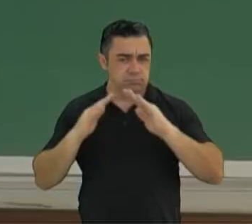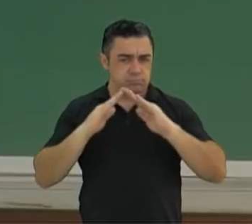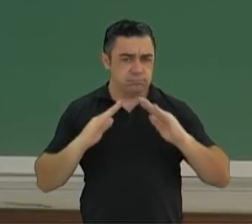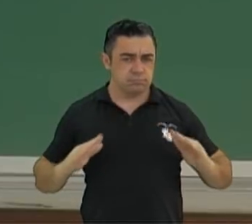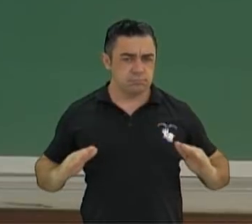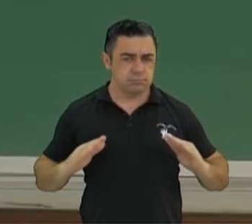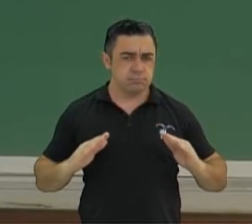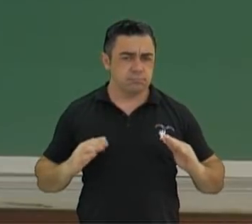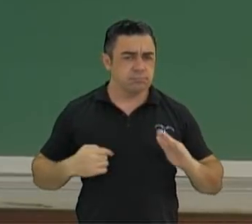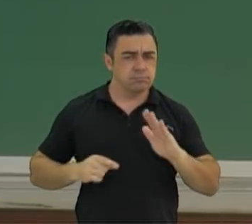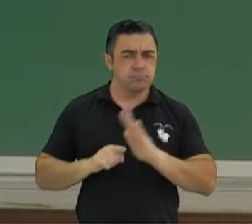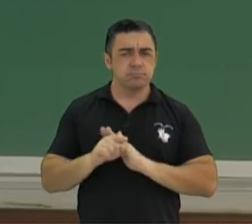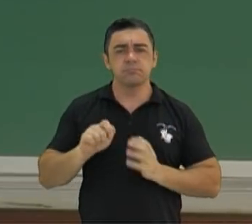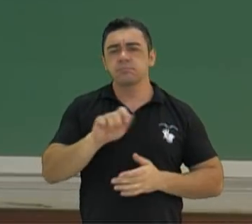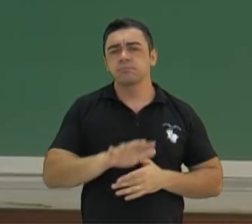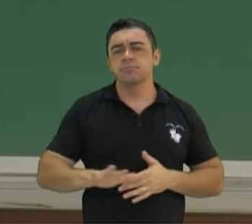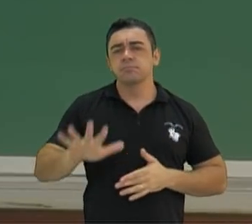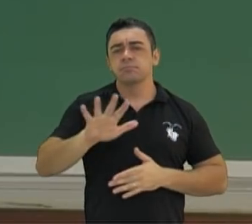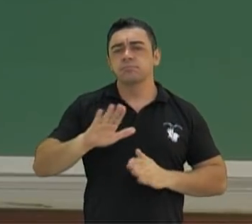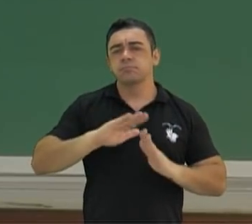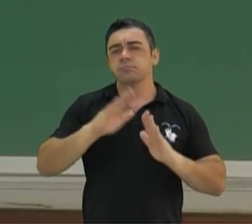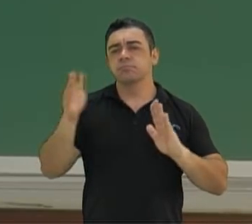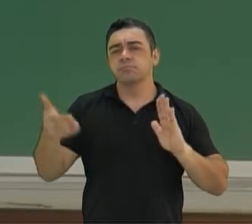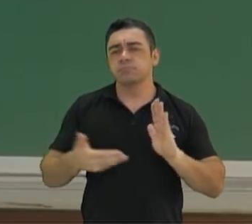pirâmide? Qual a área total?